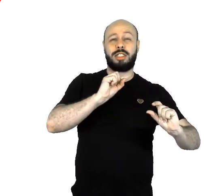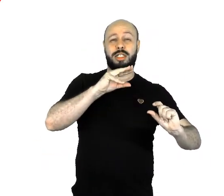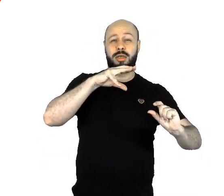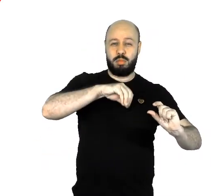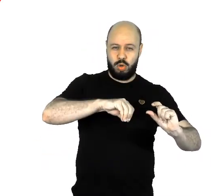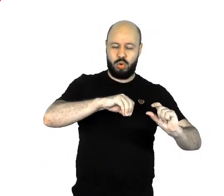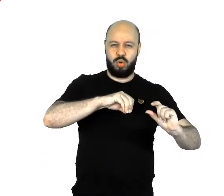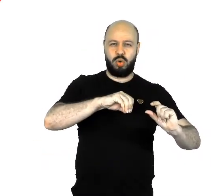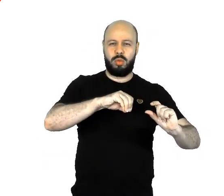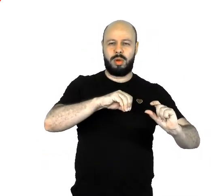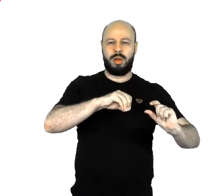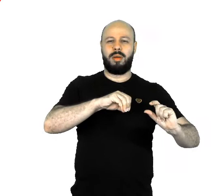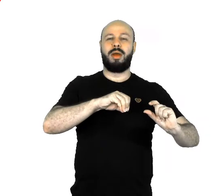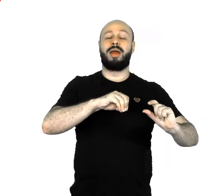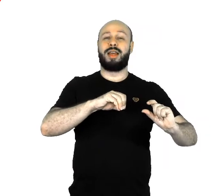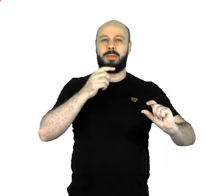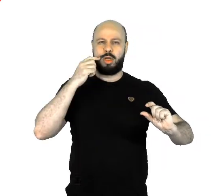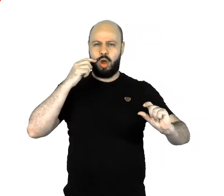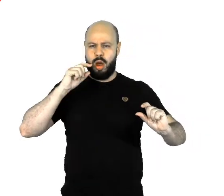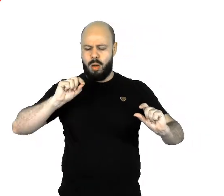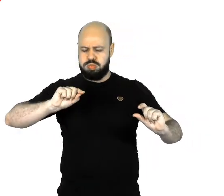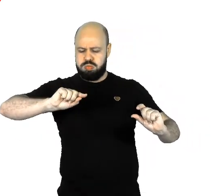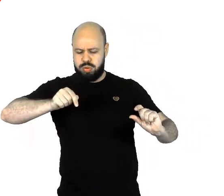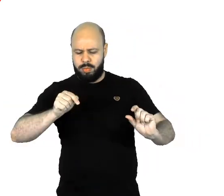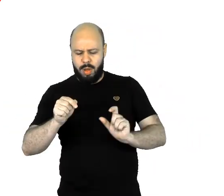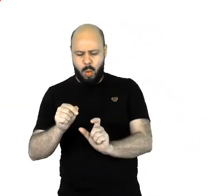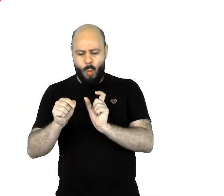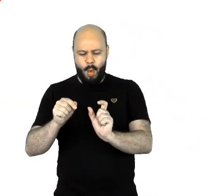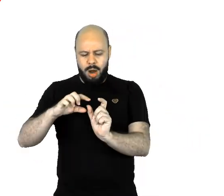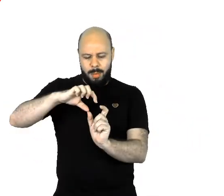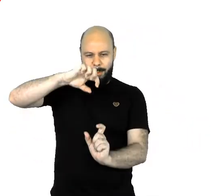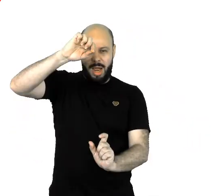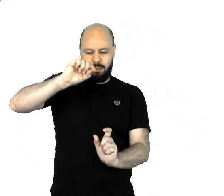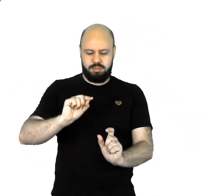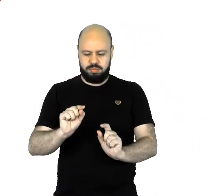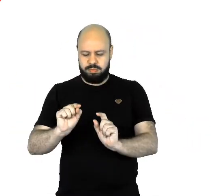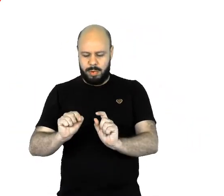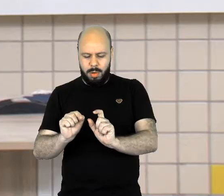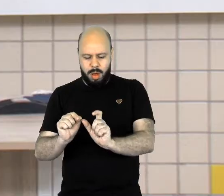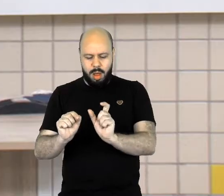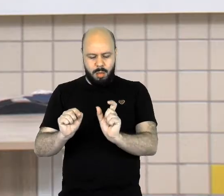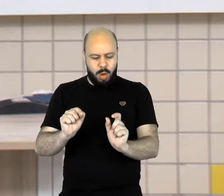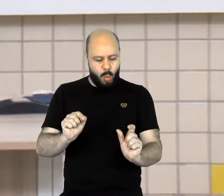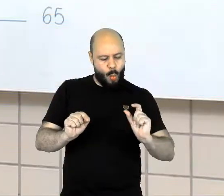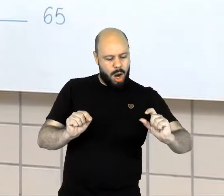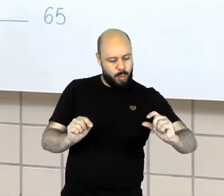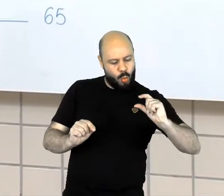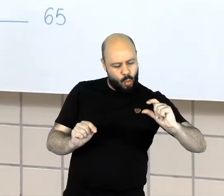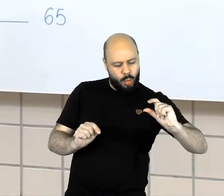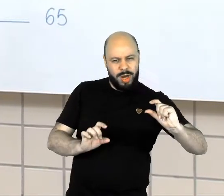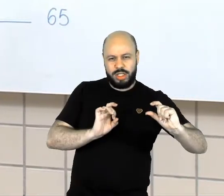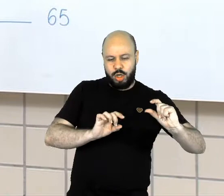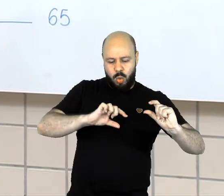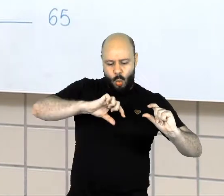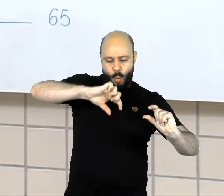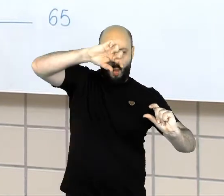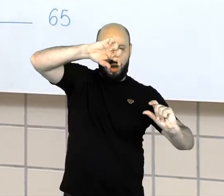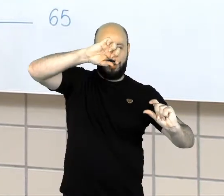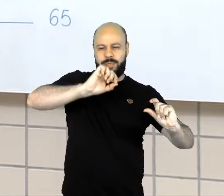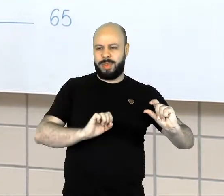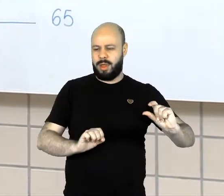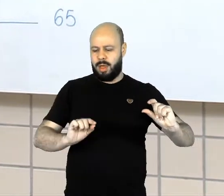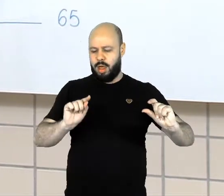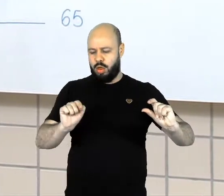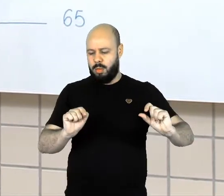é aquela segunda casa que vem depois da vírgula. Então vamos entender como que isso